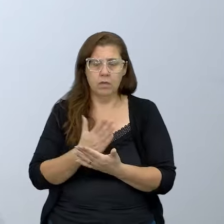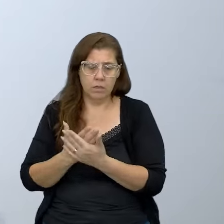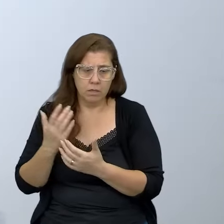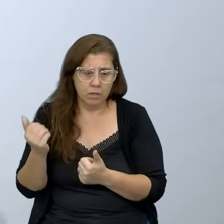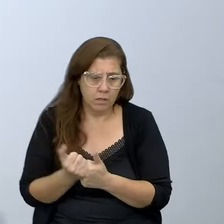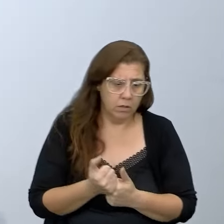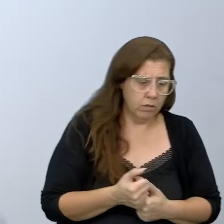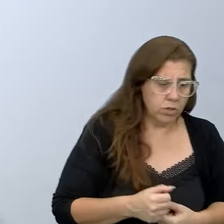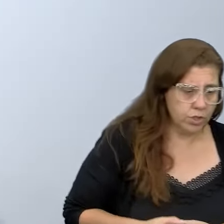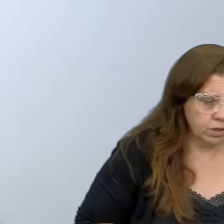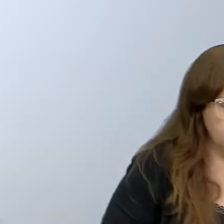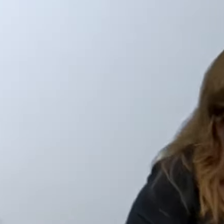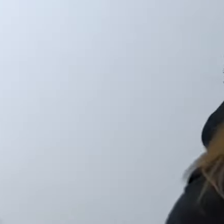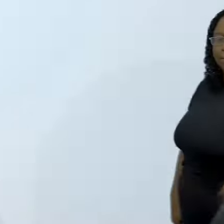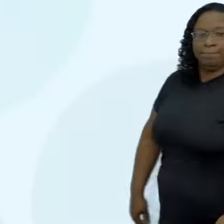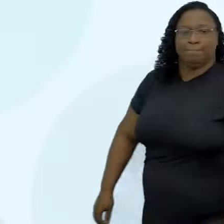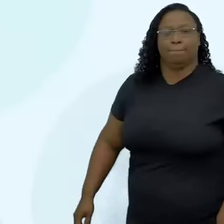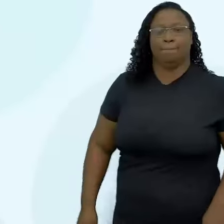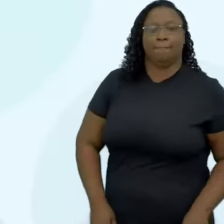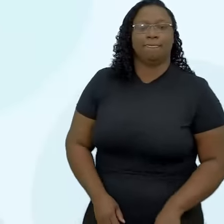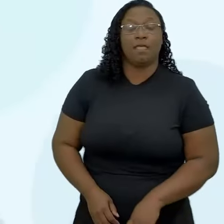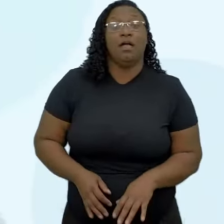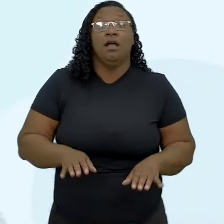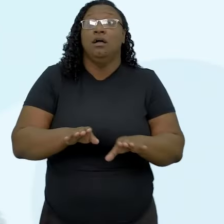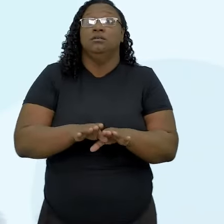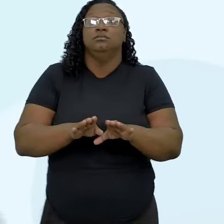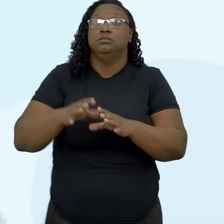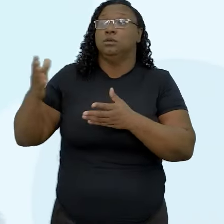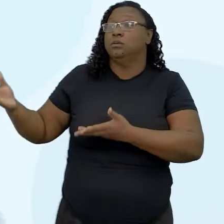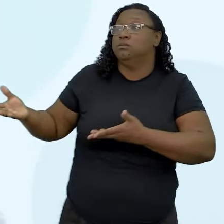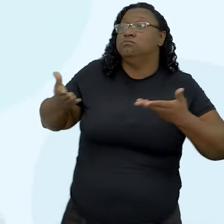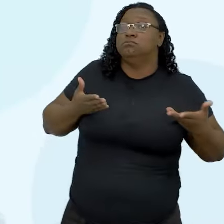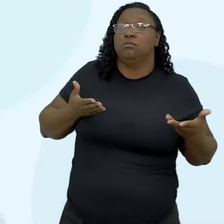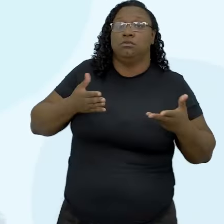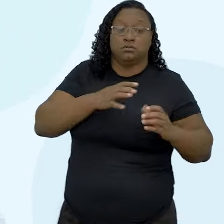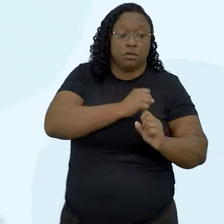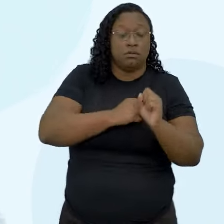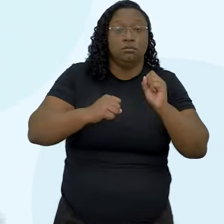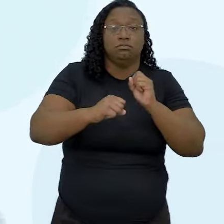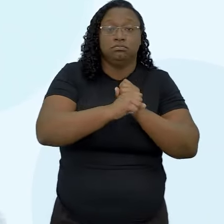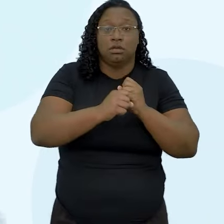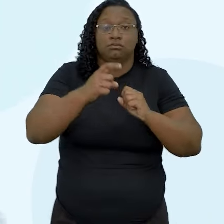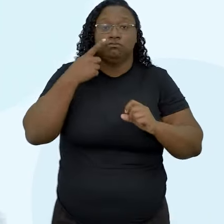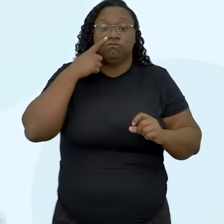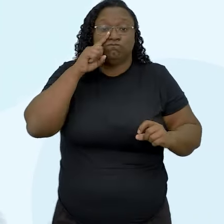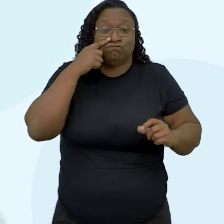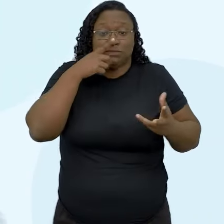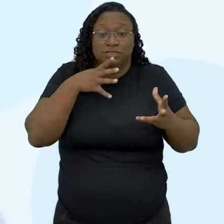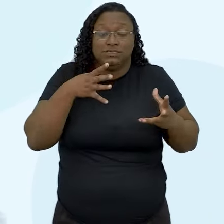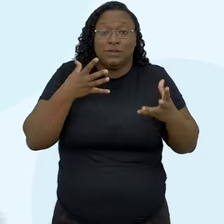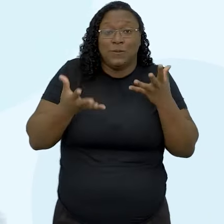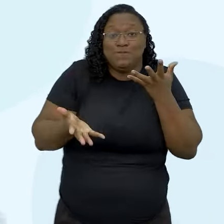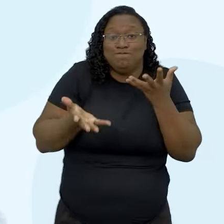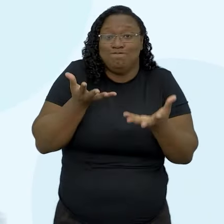O que ele também traz sobre isso é como essa sociedade de risco, ela vai ter um